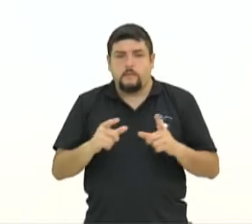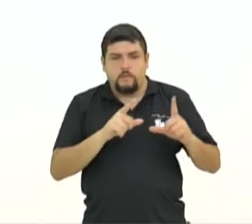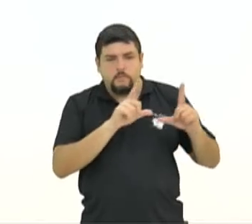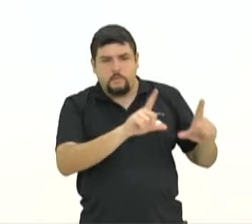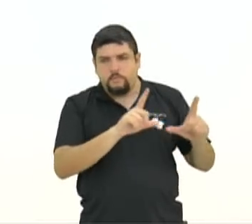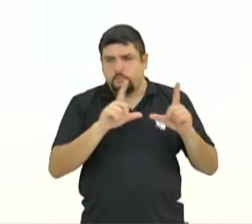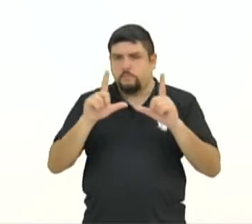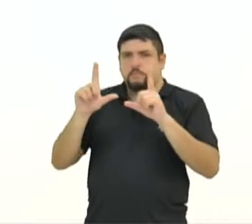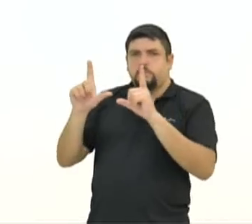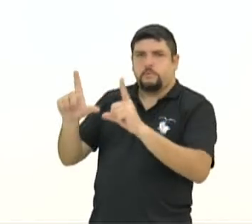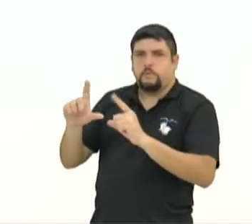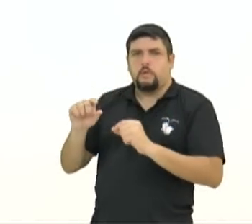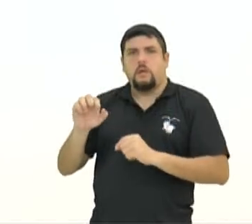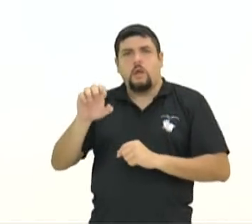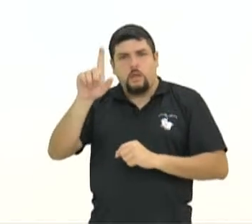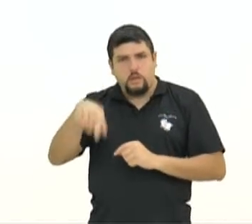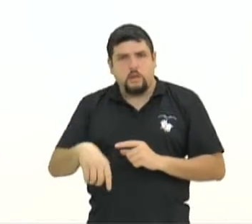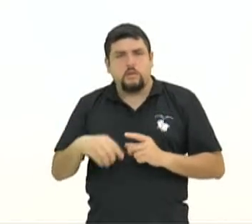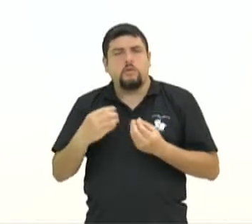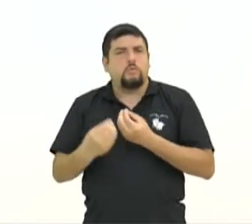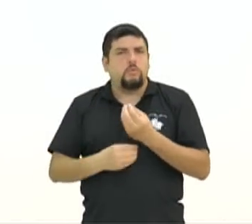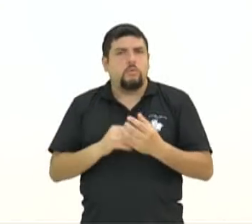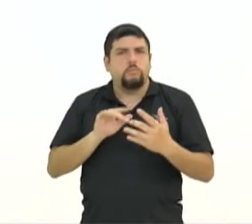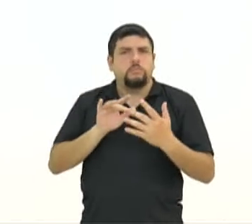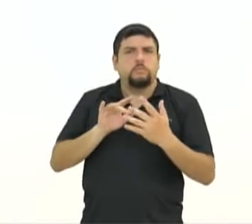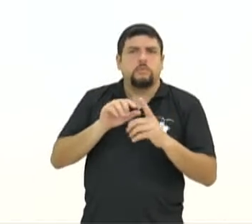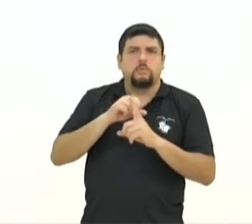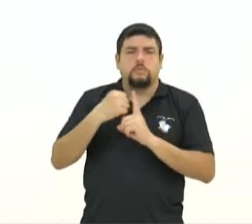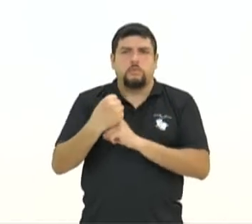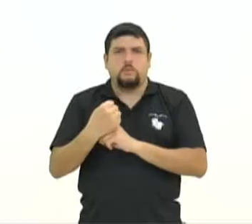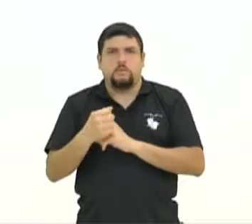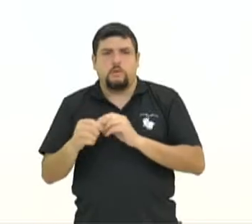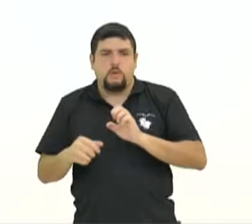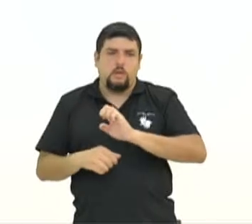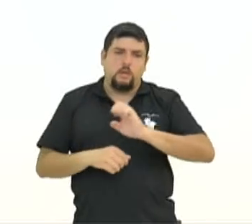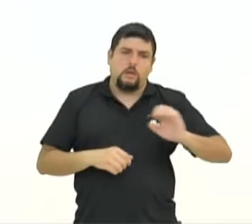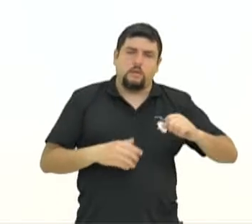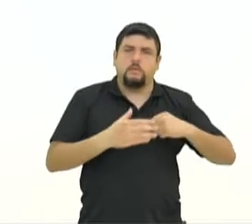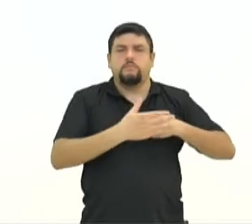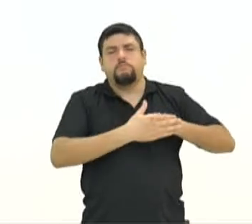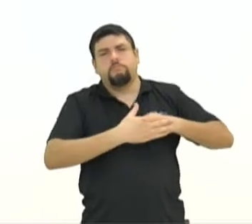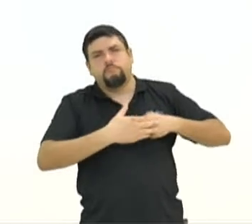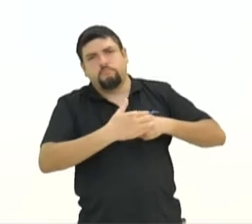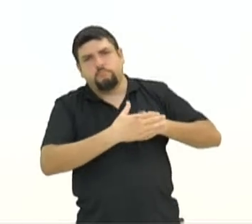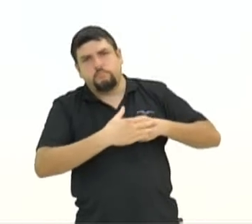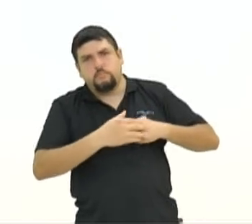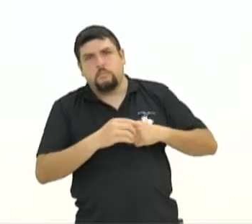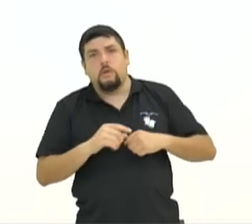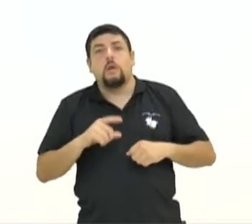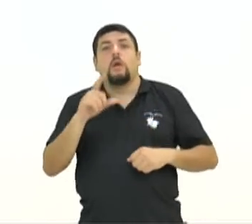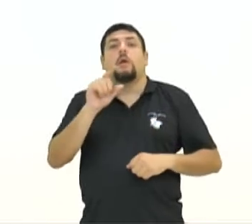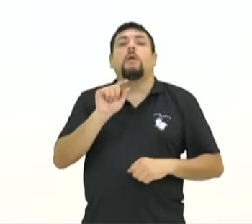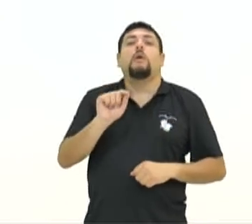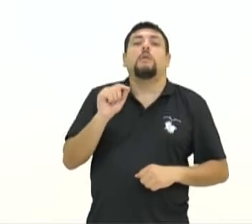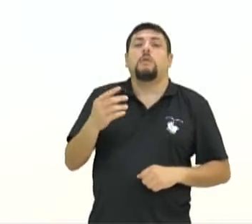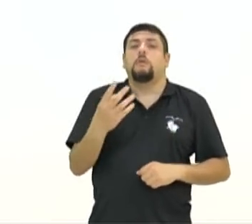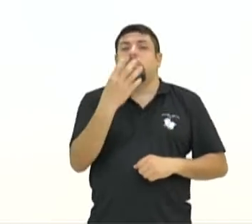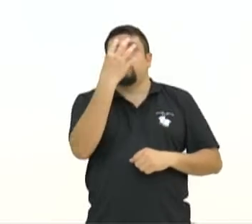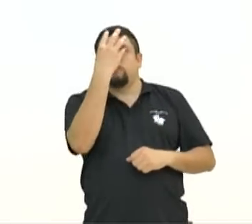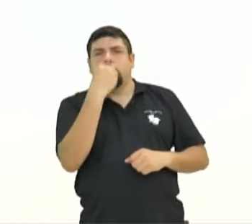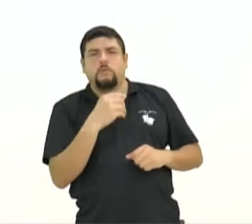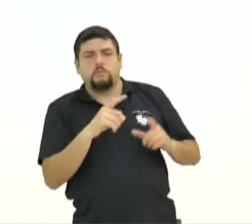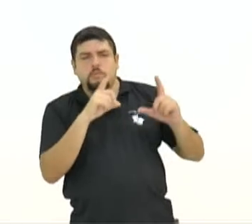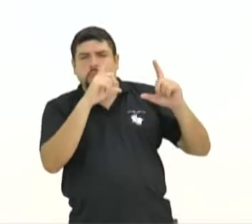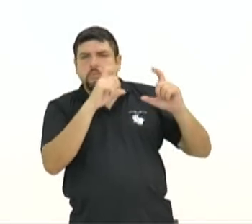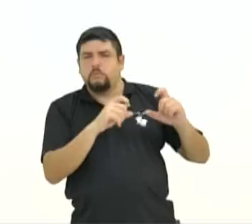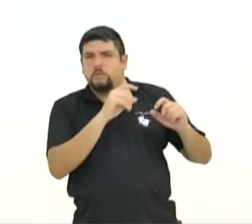essas diversas relações sociais, a da esquerda de afeto, né, com o menino que tirou essa fotografia com a sua ama de leite, com a mãe